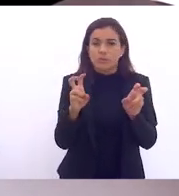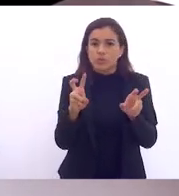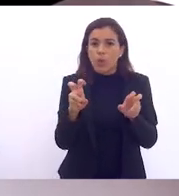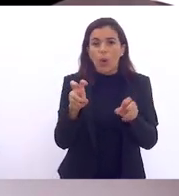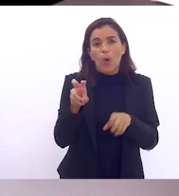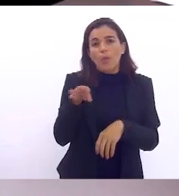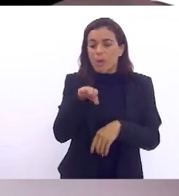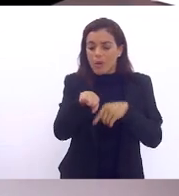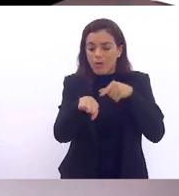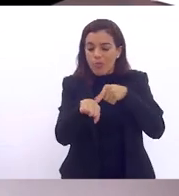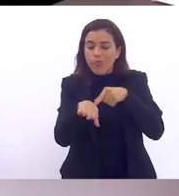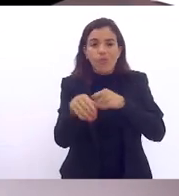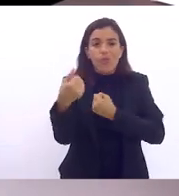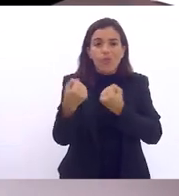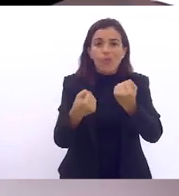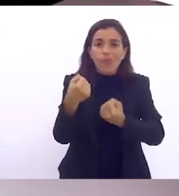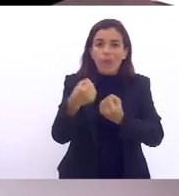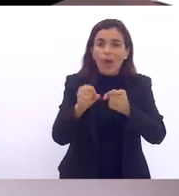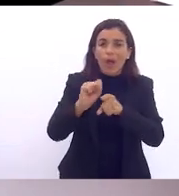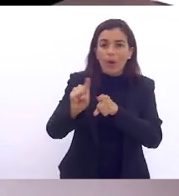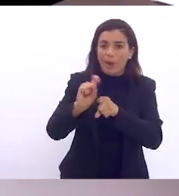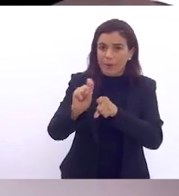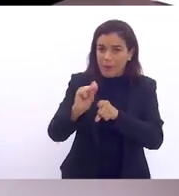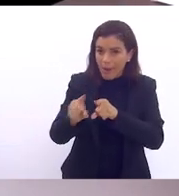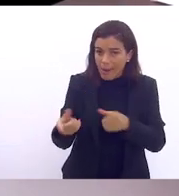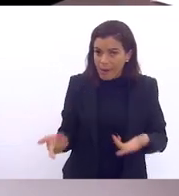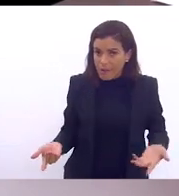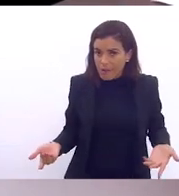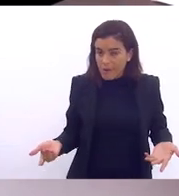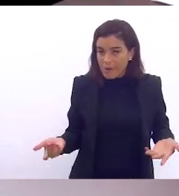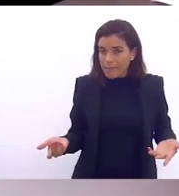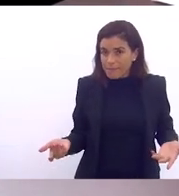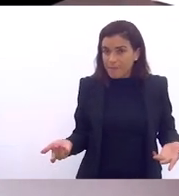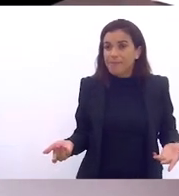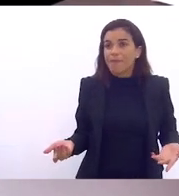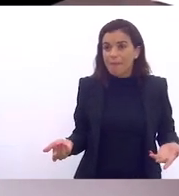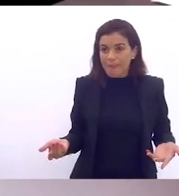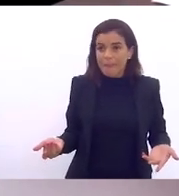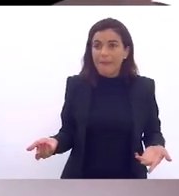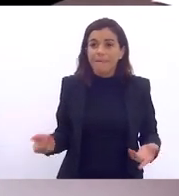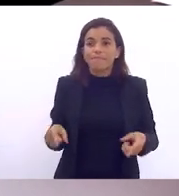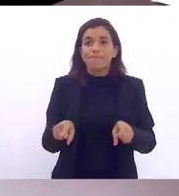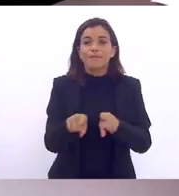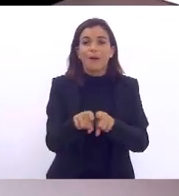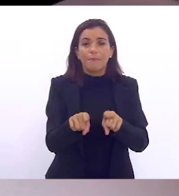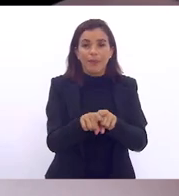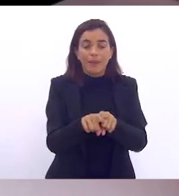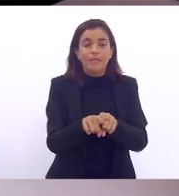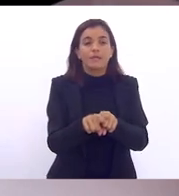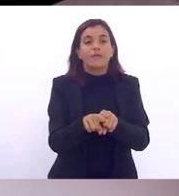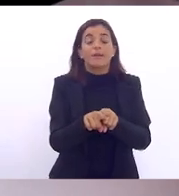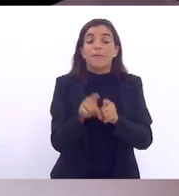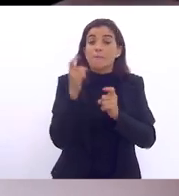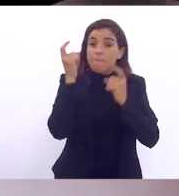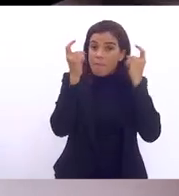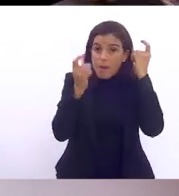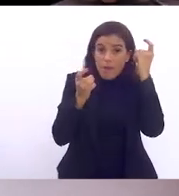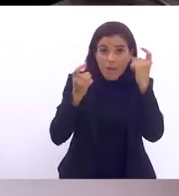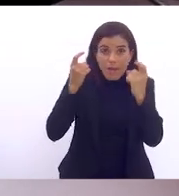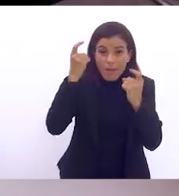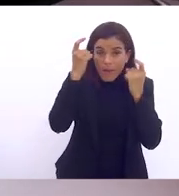veículo locado eh nós temos também eh eh uma uma grande